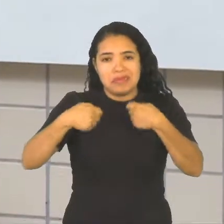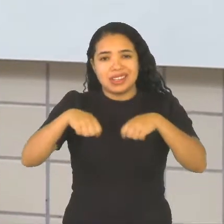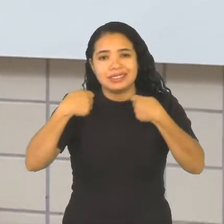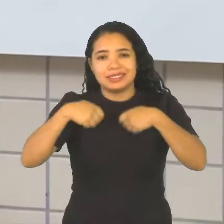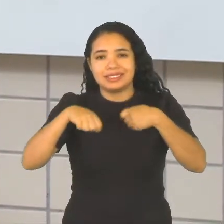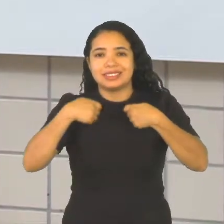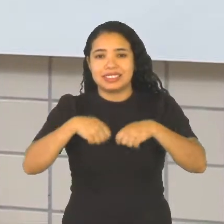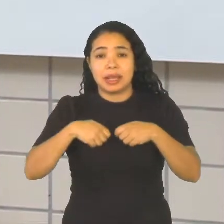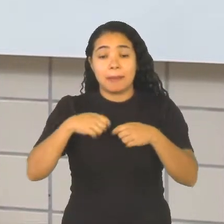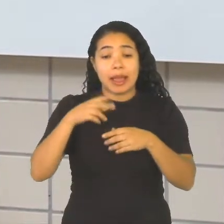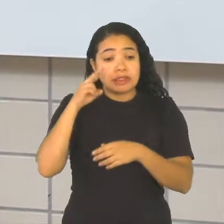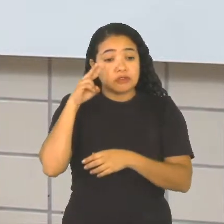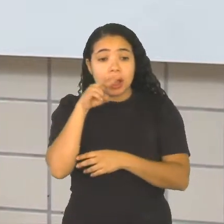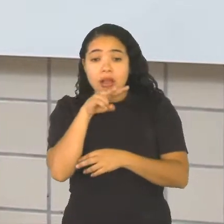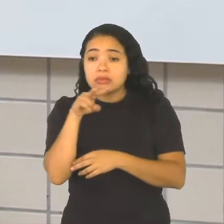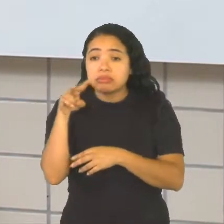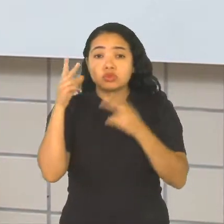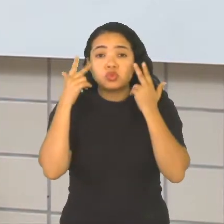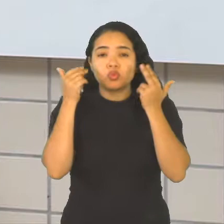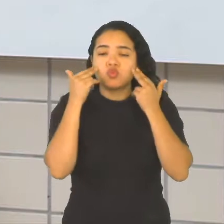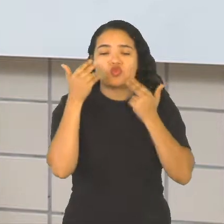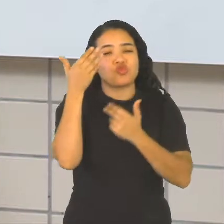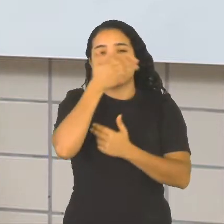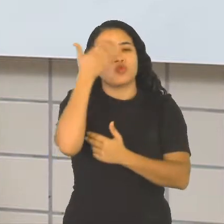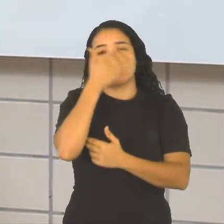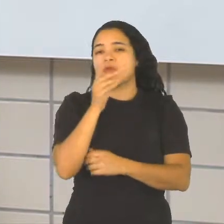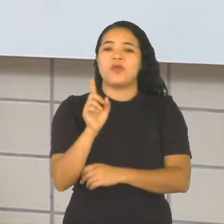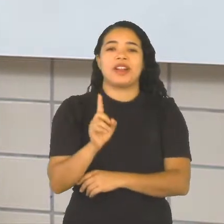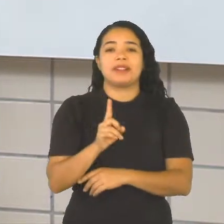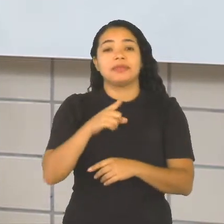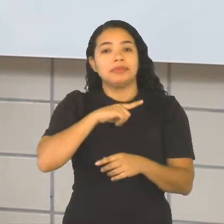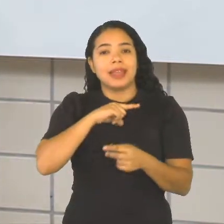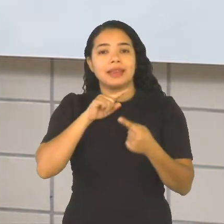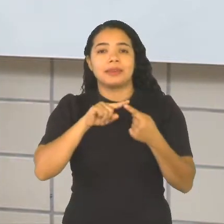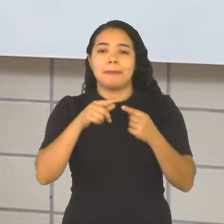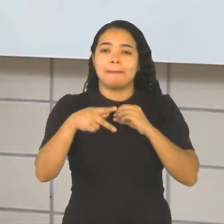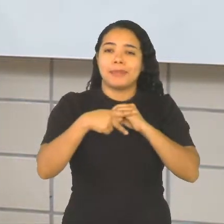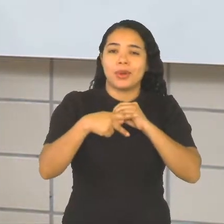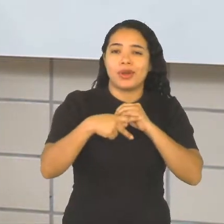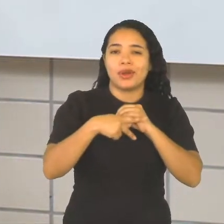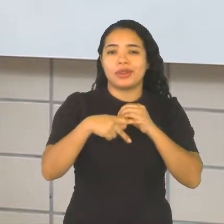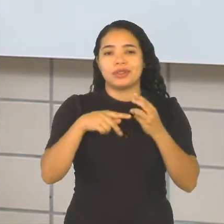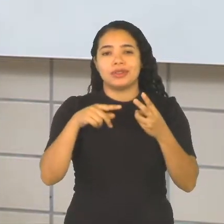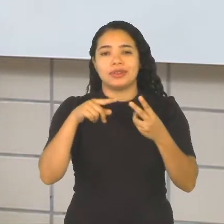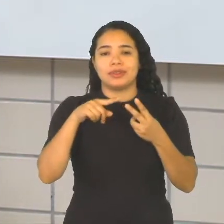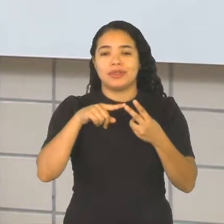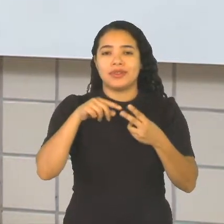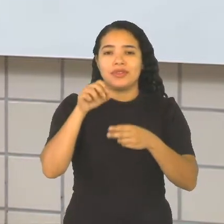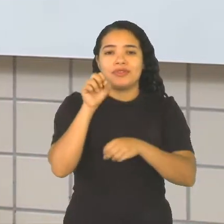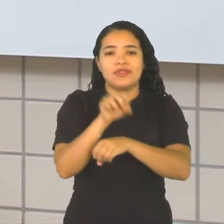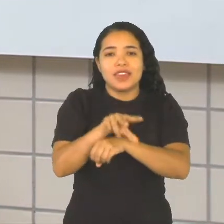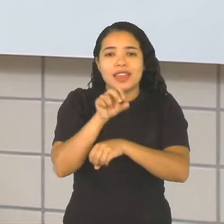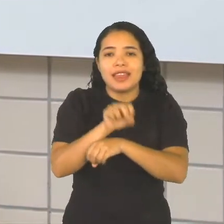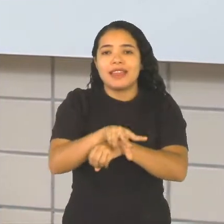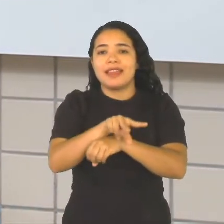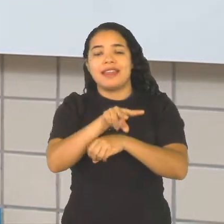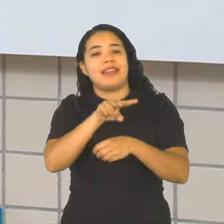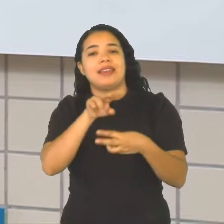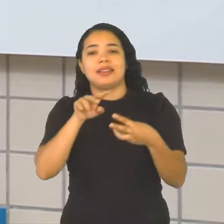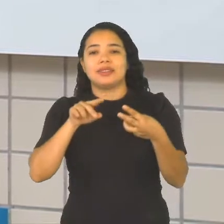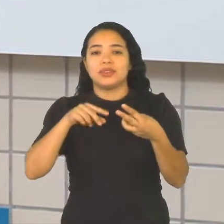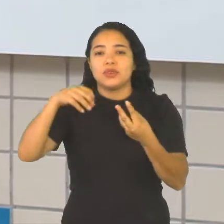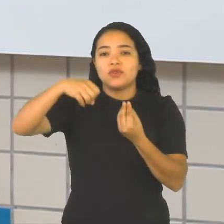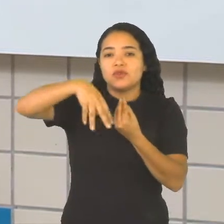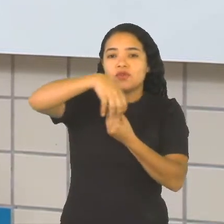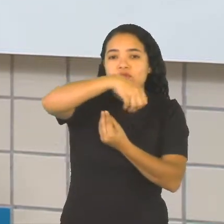auxílio de um microscópio. Entre eles, a gente tem quem? Protozoários, vírus, fungos e